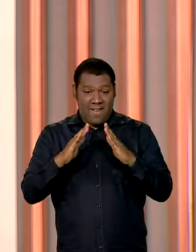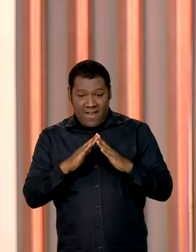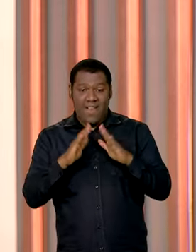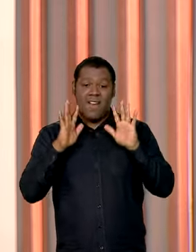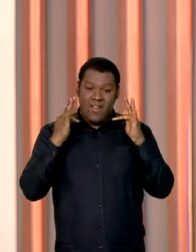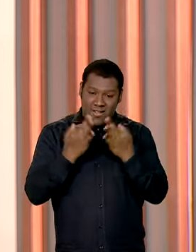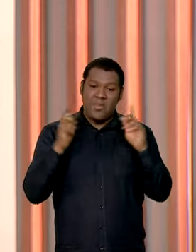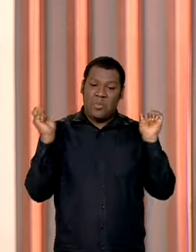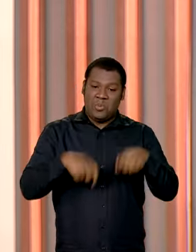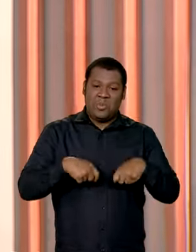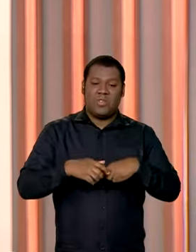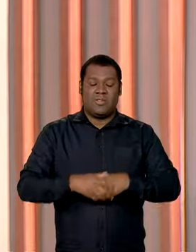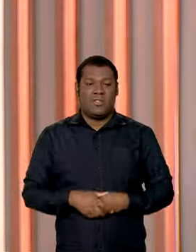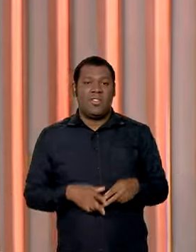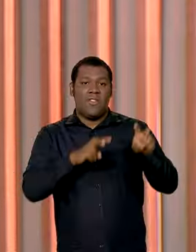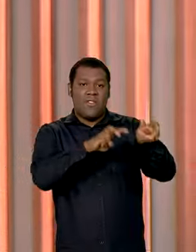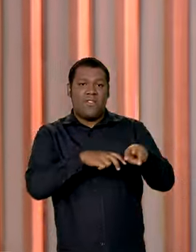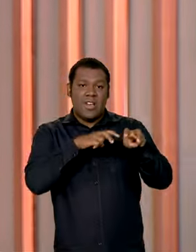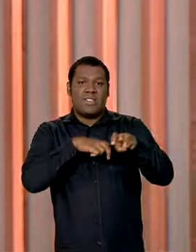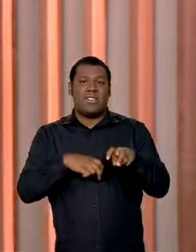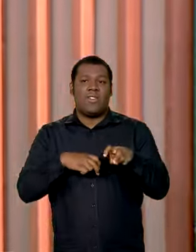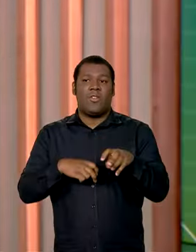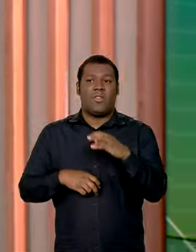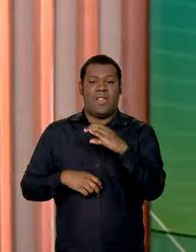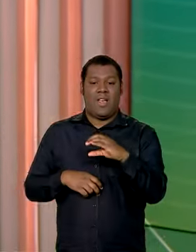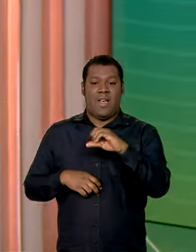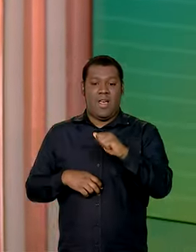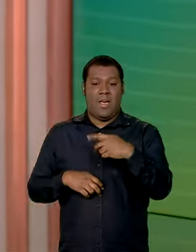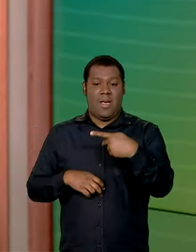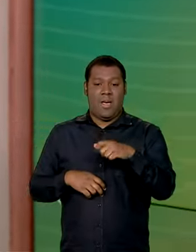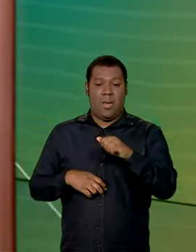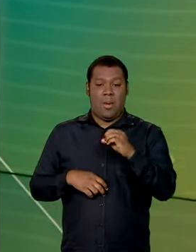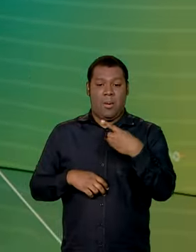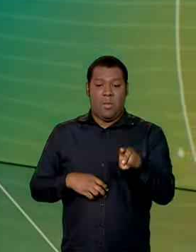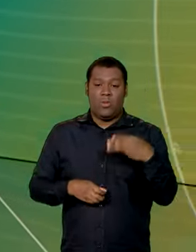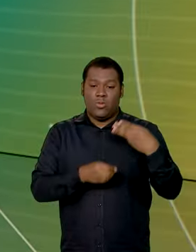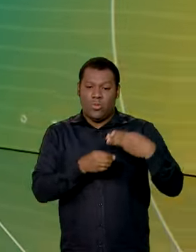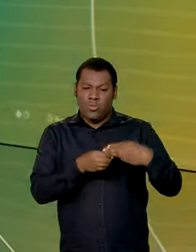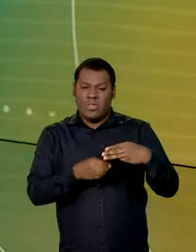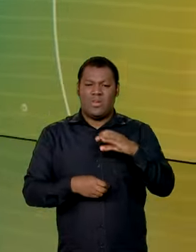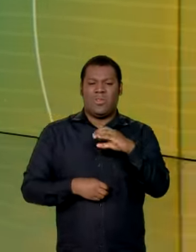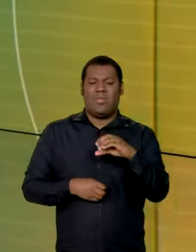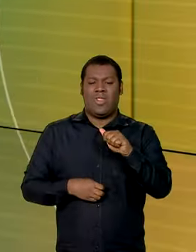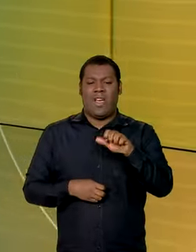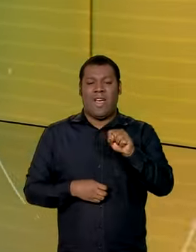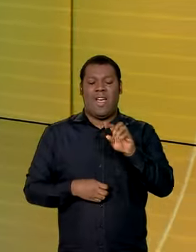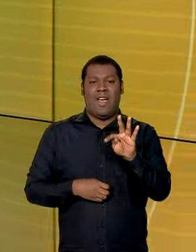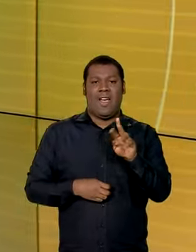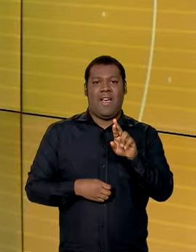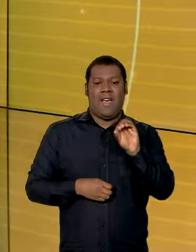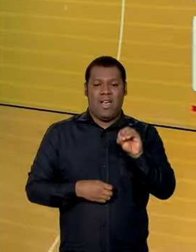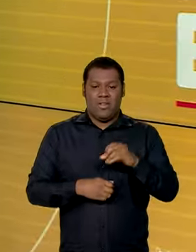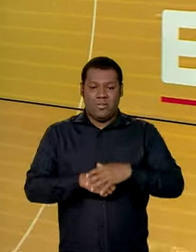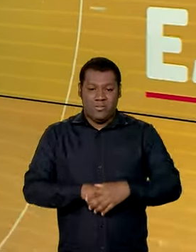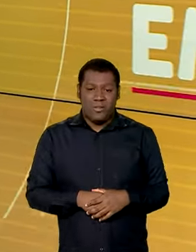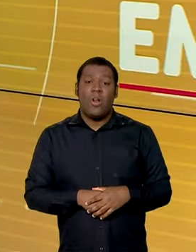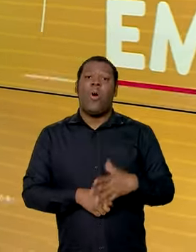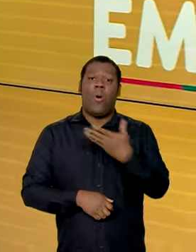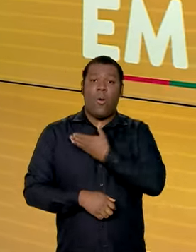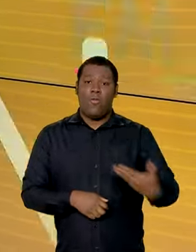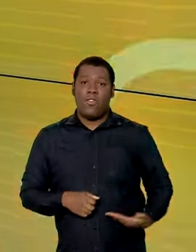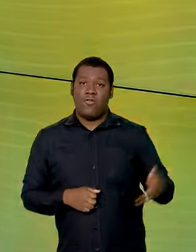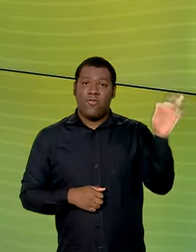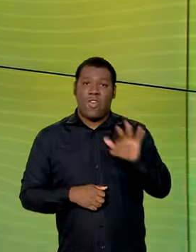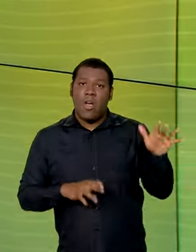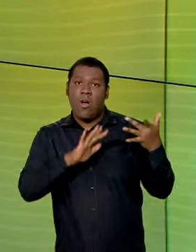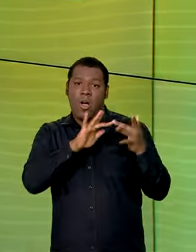familiares. E a fazenda Capão do Cipó fica localizada no município de Castro. E olha, essa não é a única ação do governo federal que